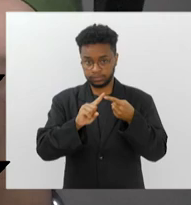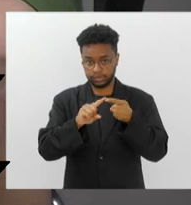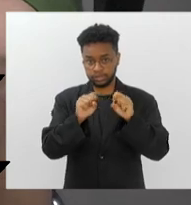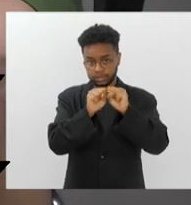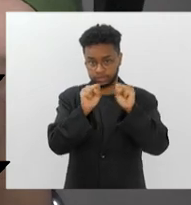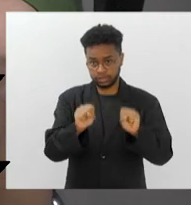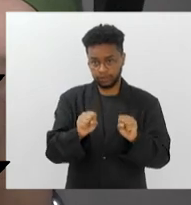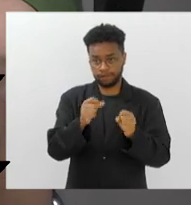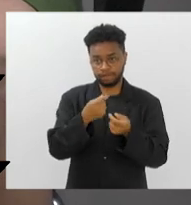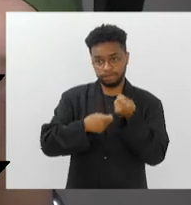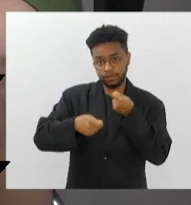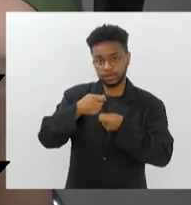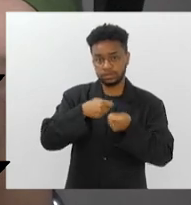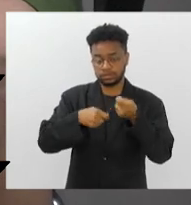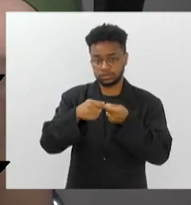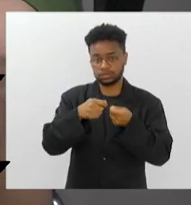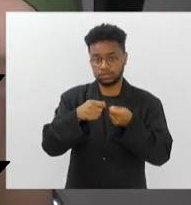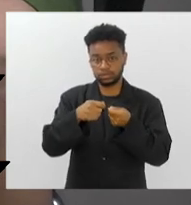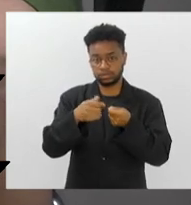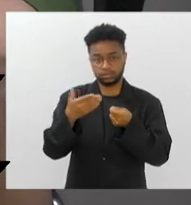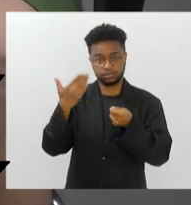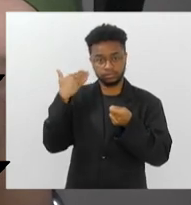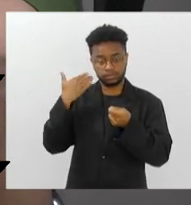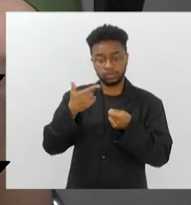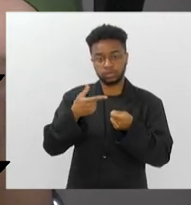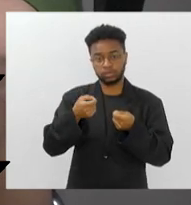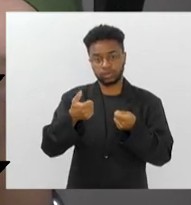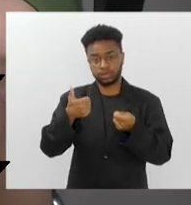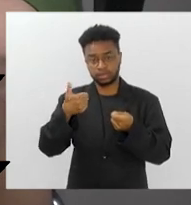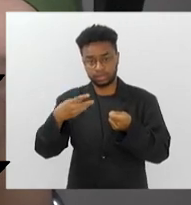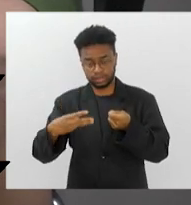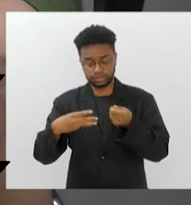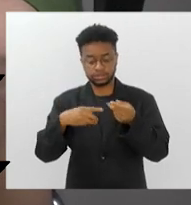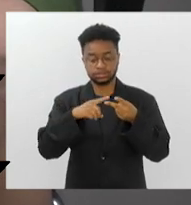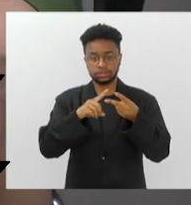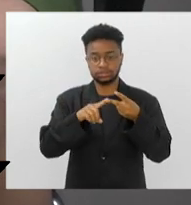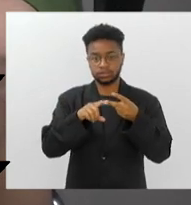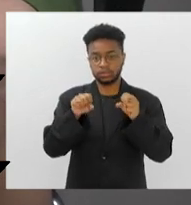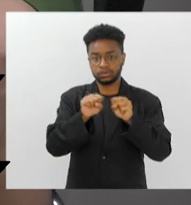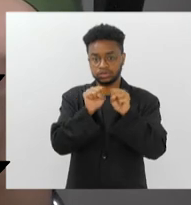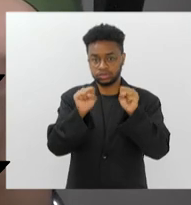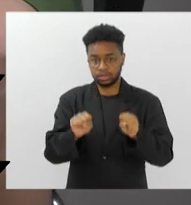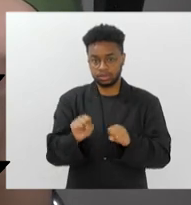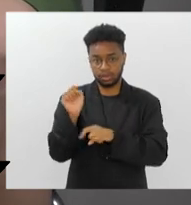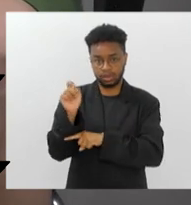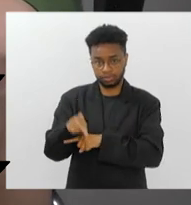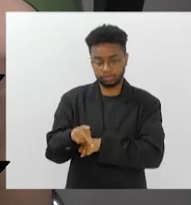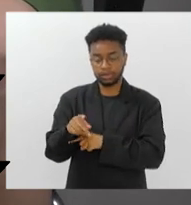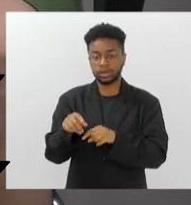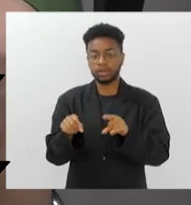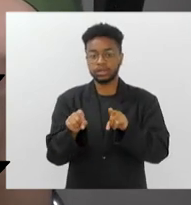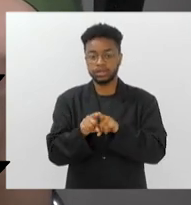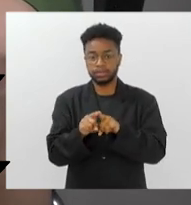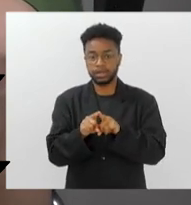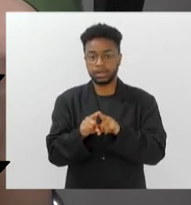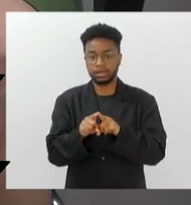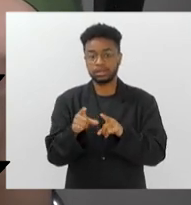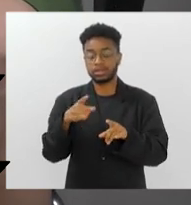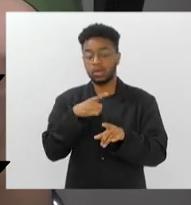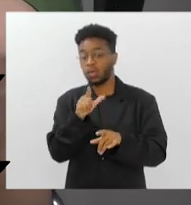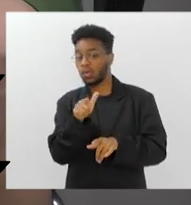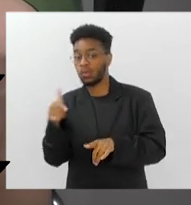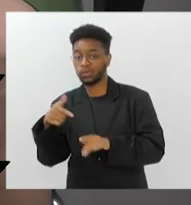concursado antes de 13 e o sistema Previdenciário né e tem o específico do